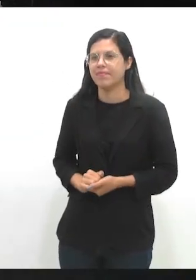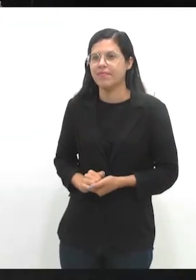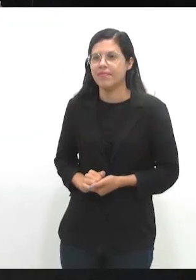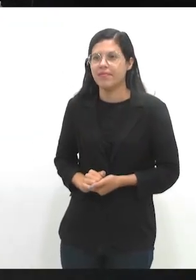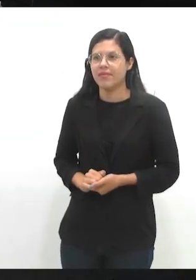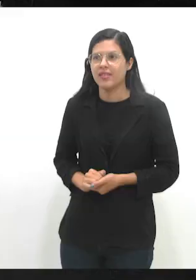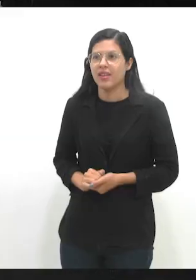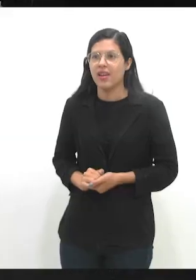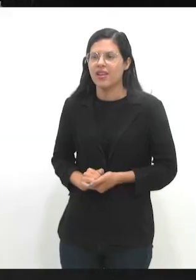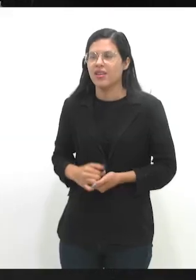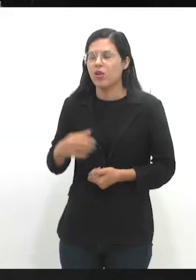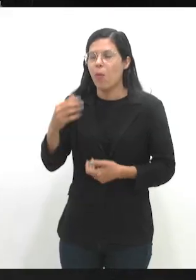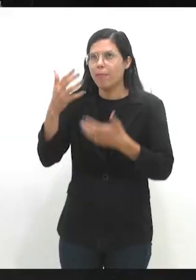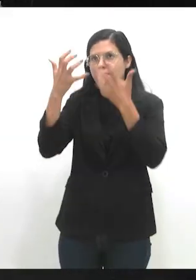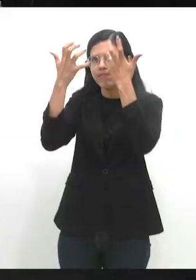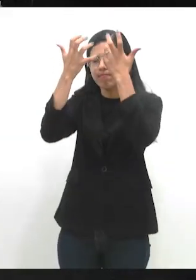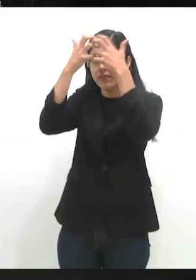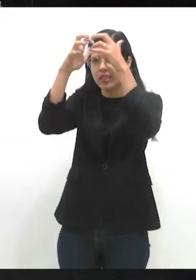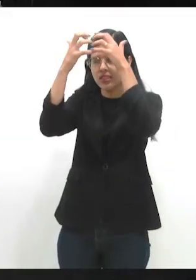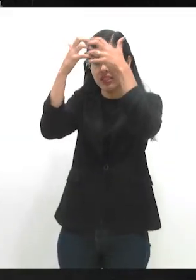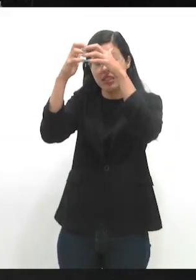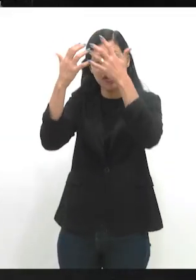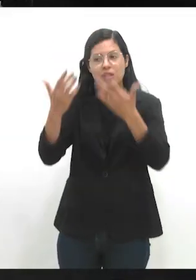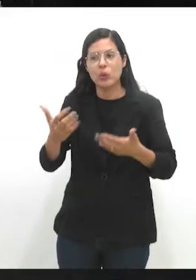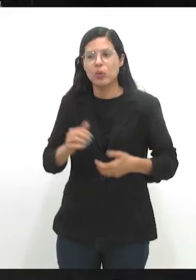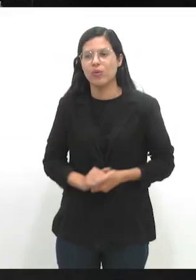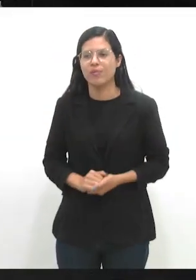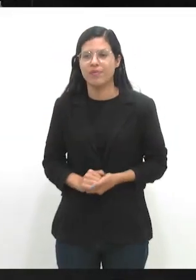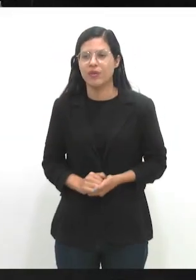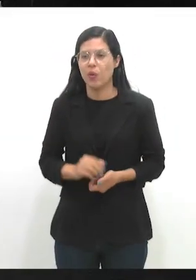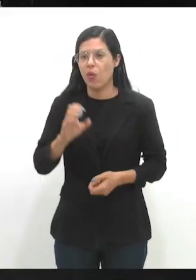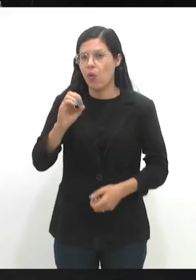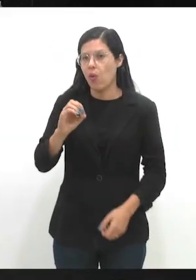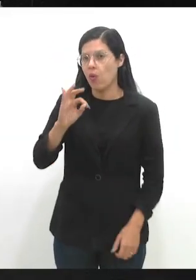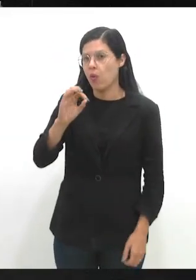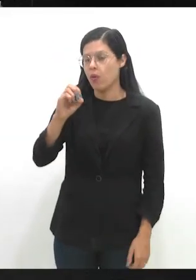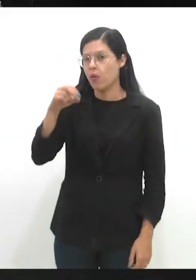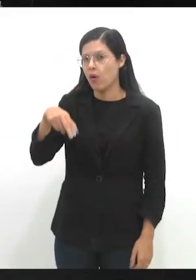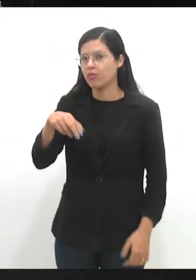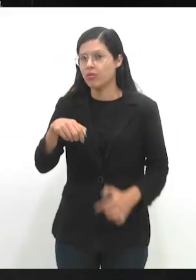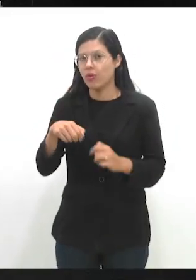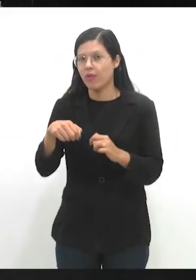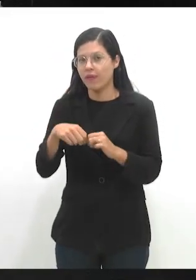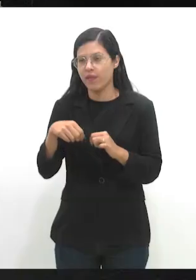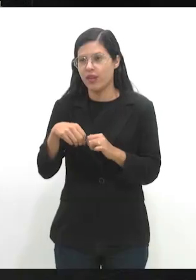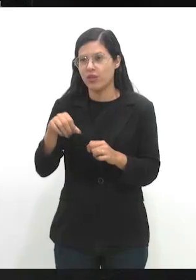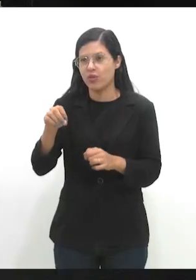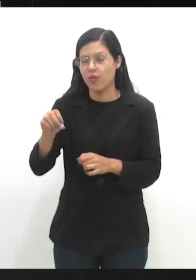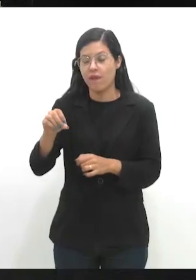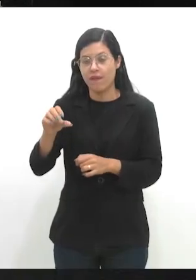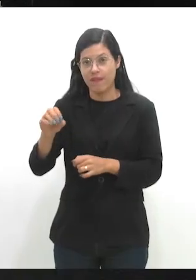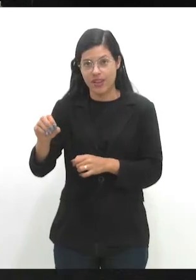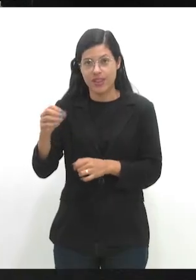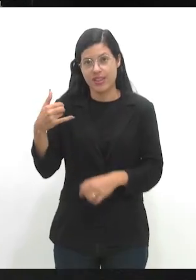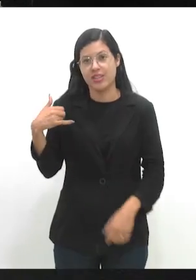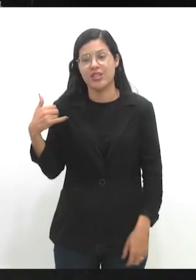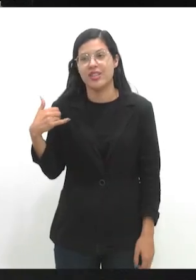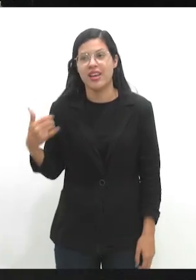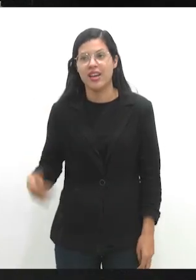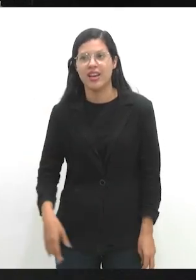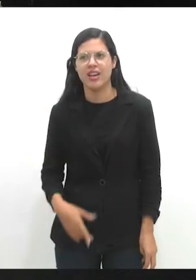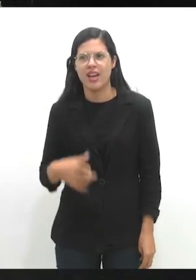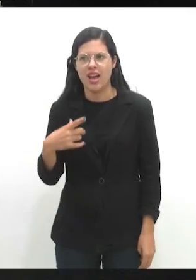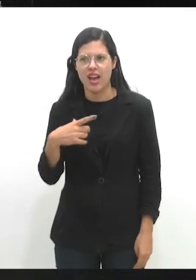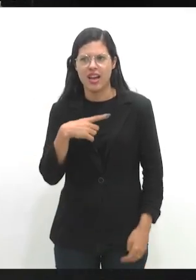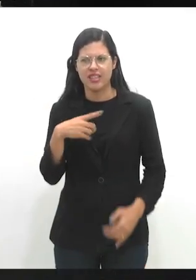quebrando a cabeça, e aí nesse ínterim, o Otton fez 90 anos. Aí teve uma matéria na Folha de 2 páginas